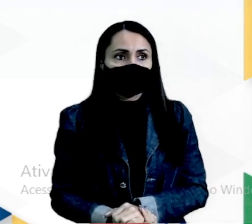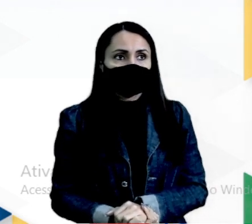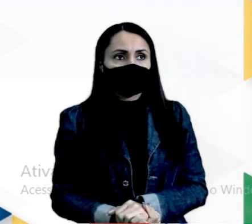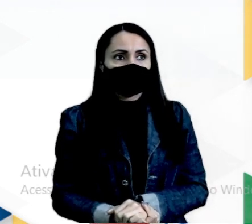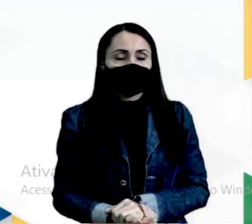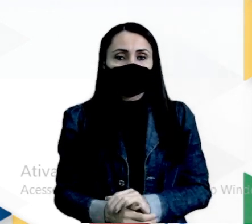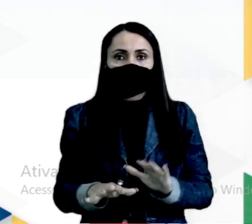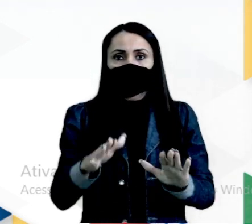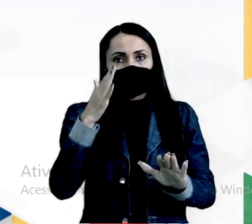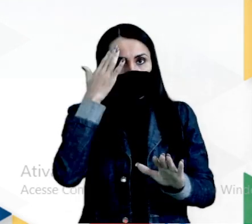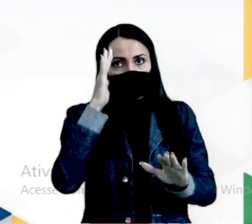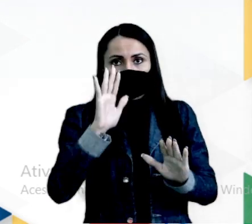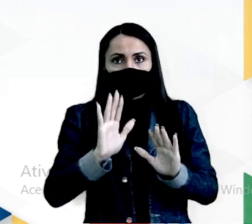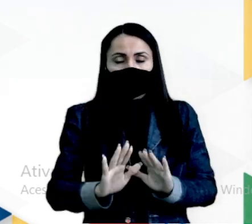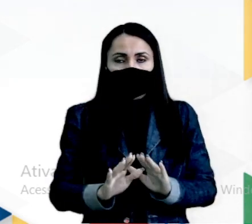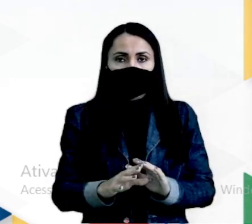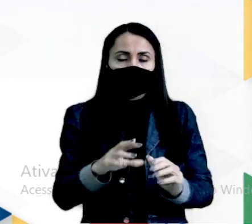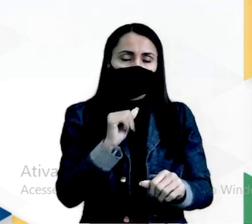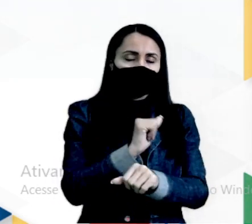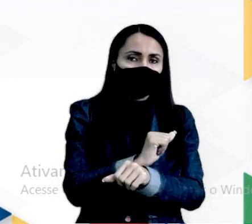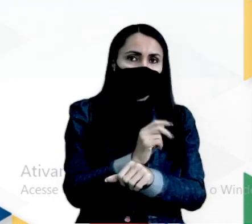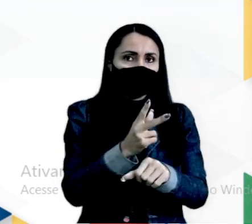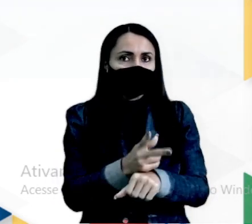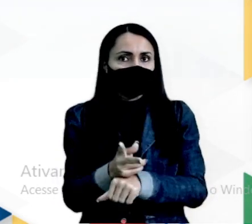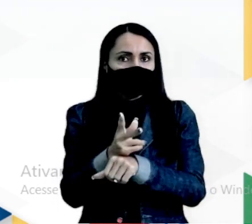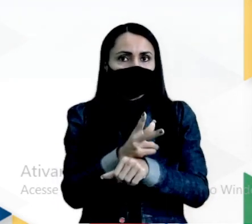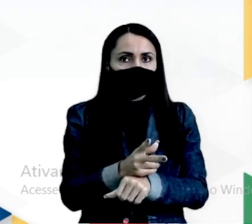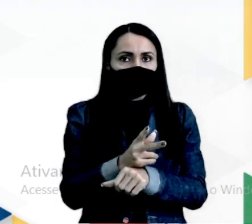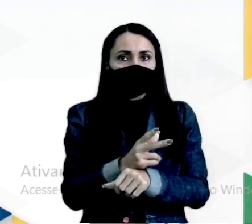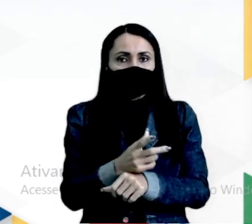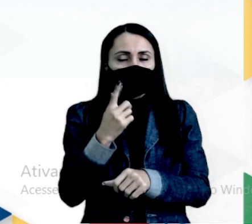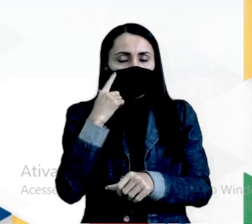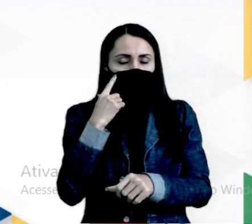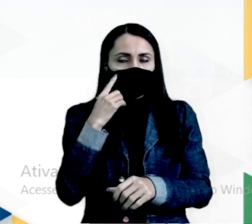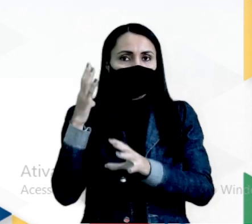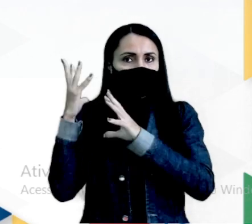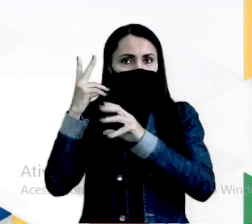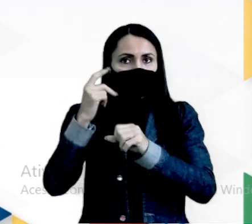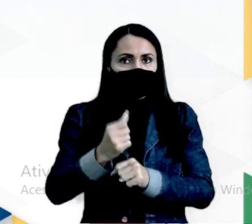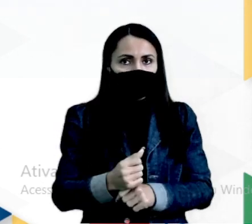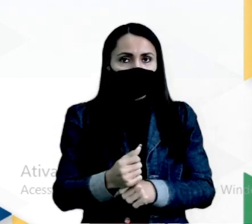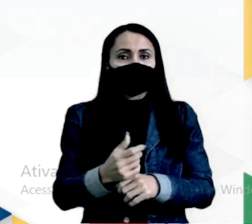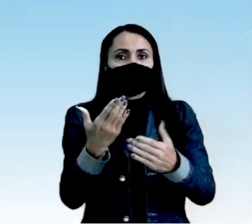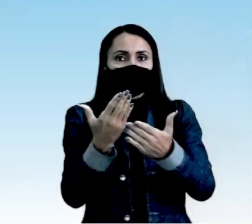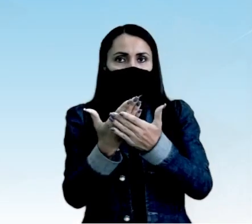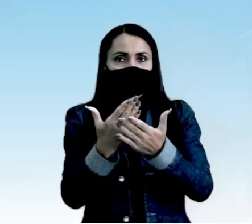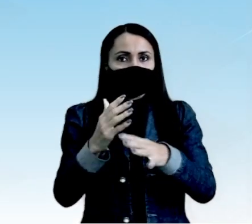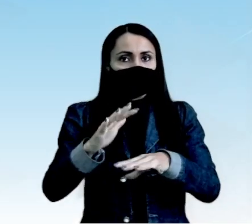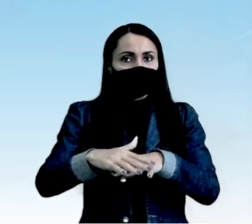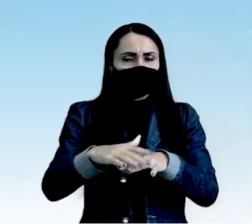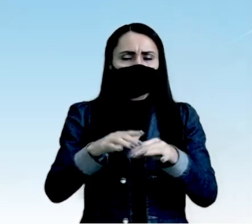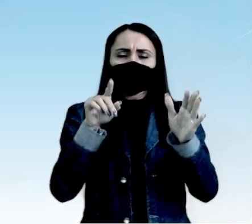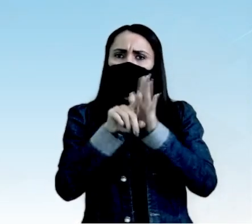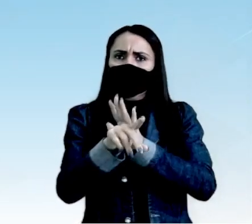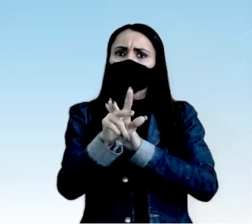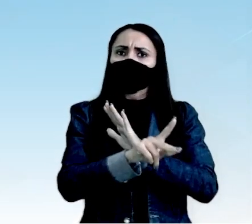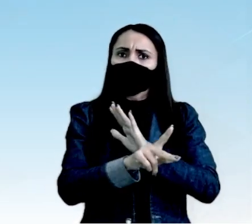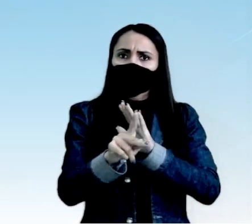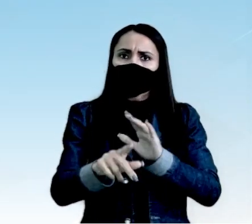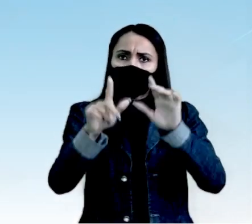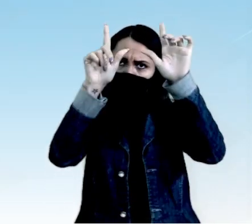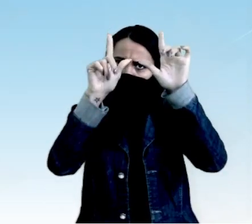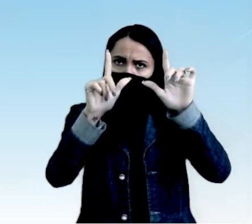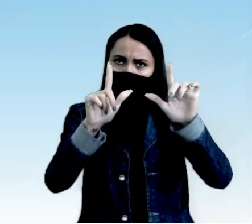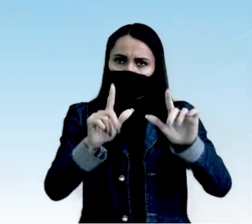Não sabe o que é isso? Pausa o vídeo, vai buscar um pouquinho de número irracional, pesquisa lá, ou então pergunta ao teu professor. E tem videoaulas